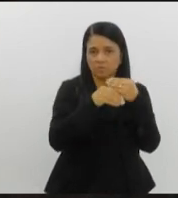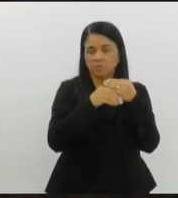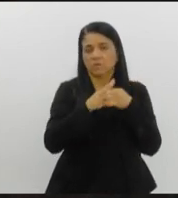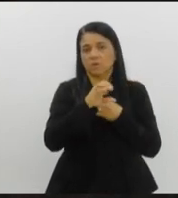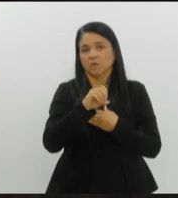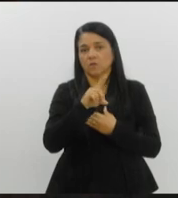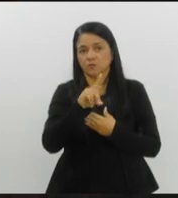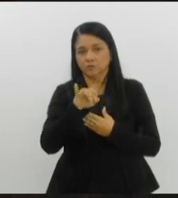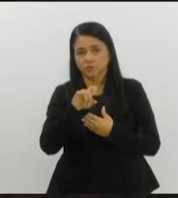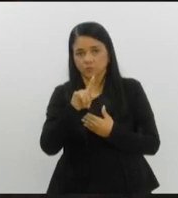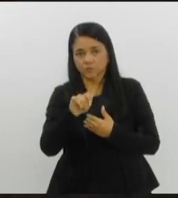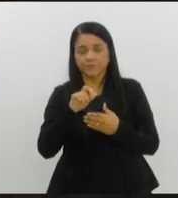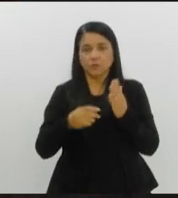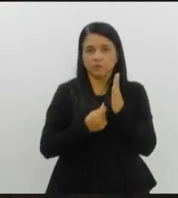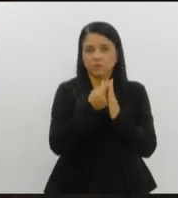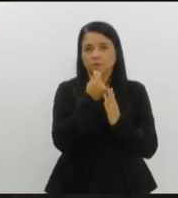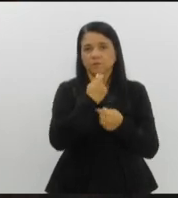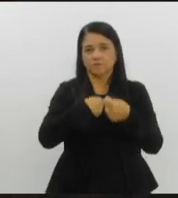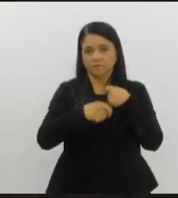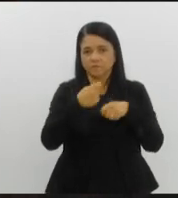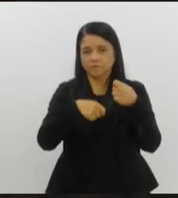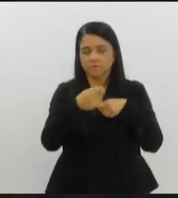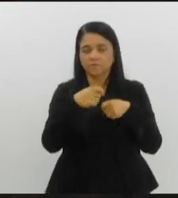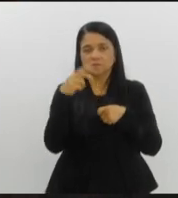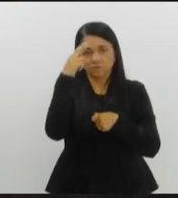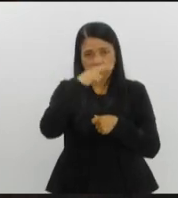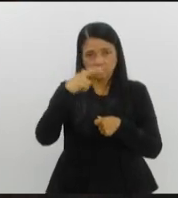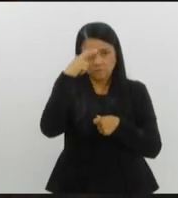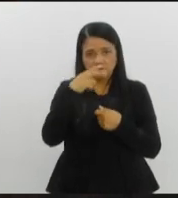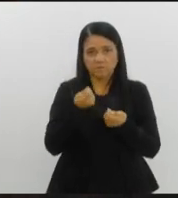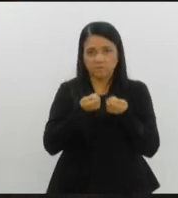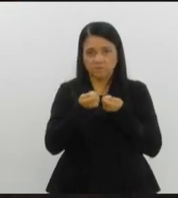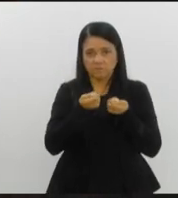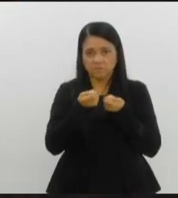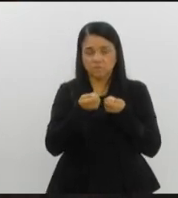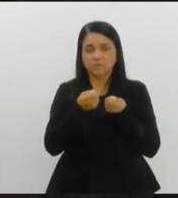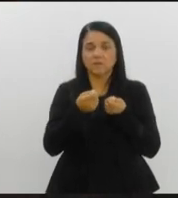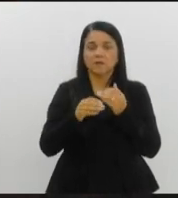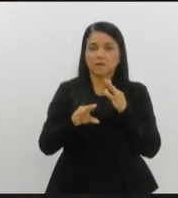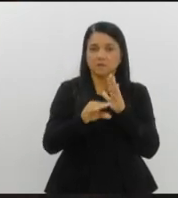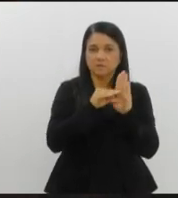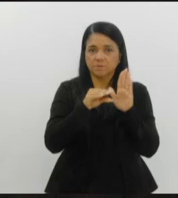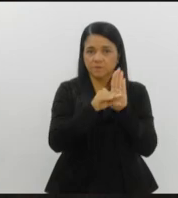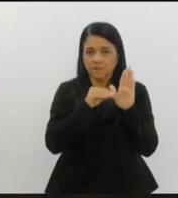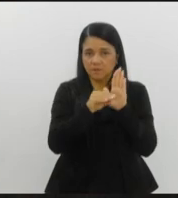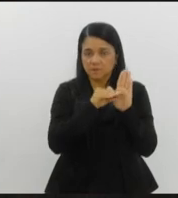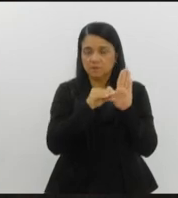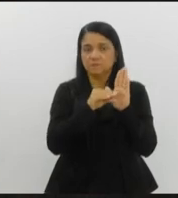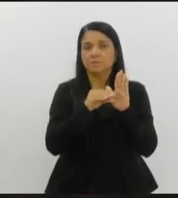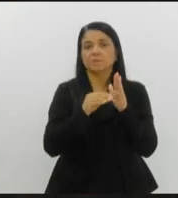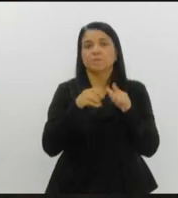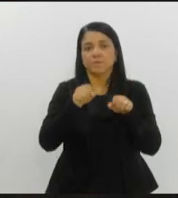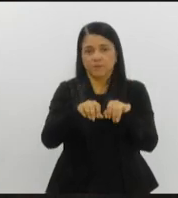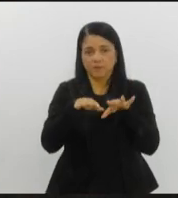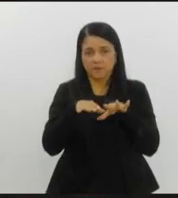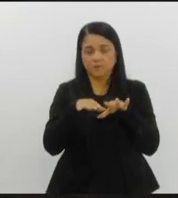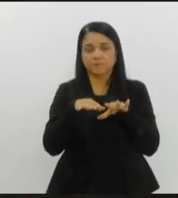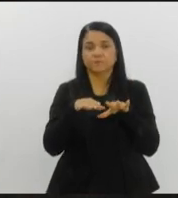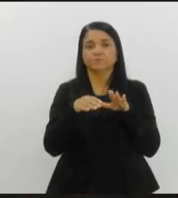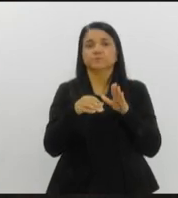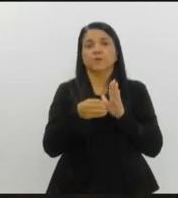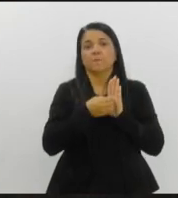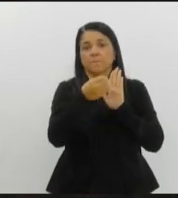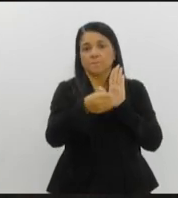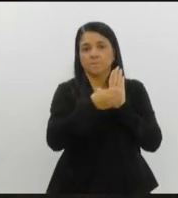códigos, de orçamento, finanças, fiscalização financeira e controle, as emendas de plenário. Para emitir parecer